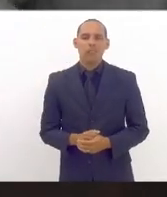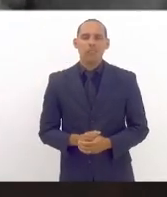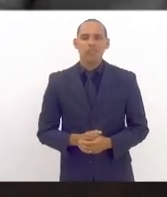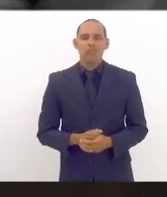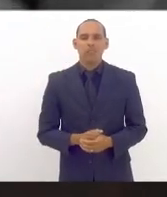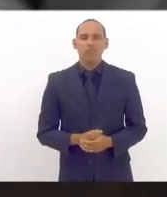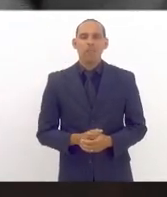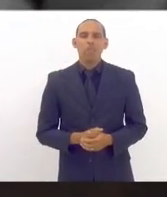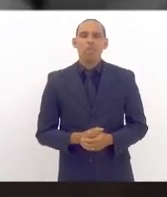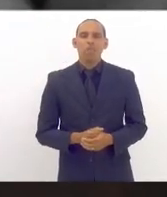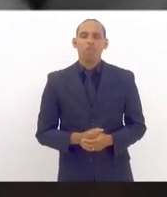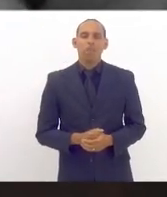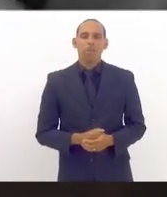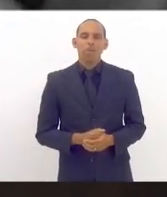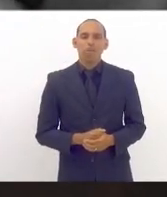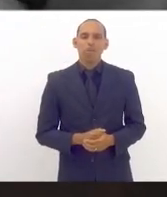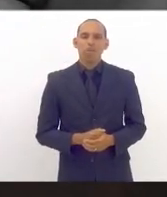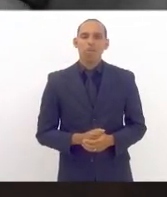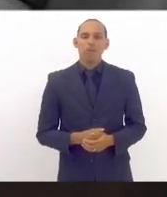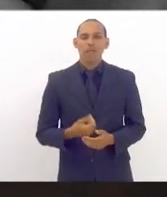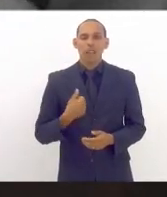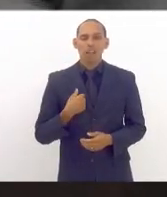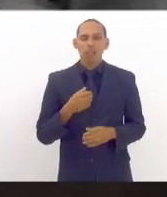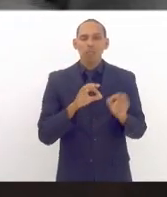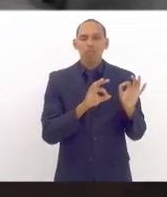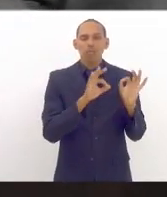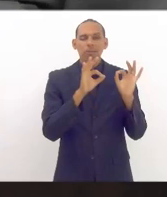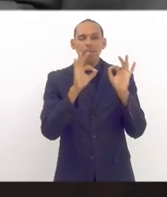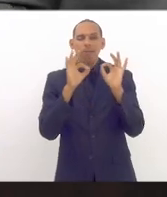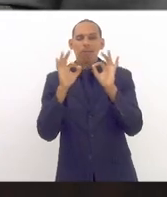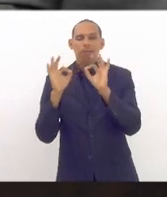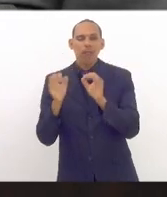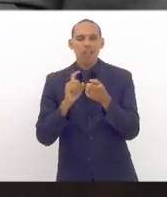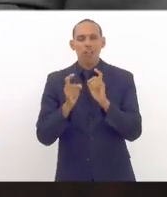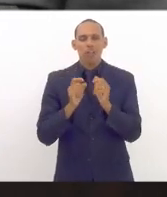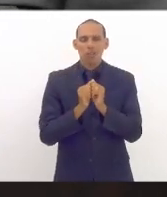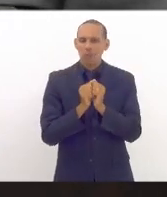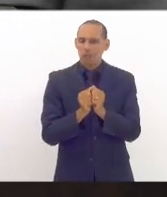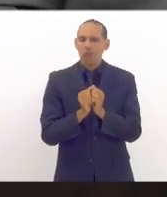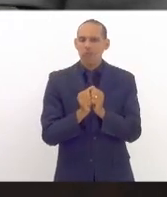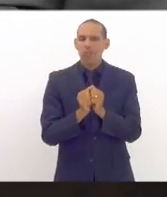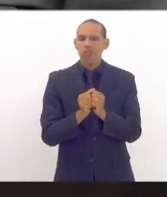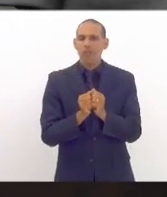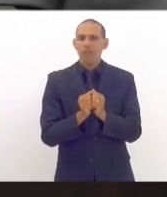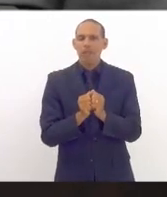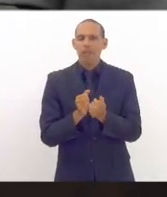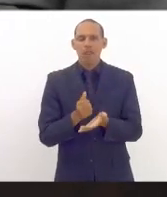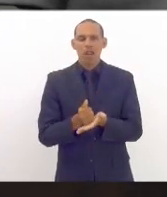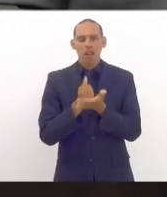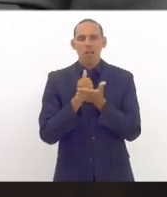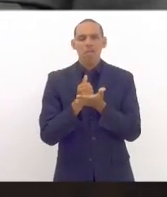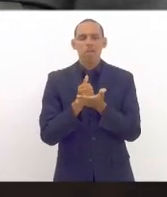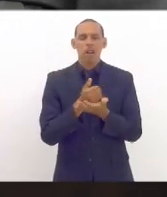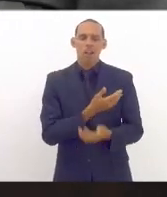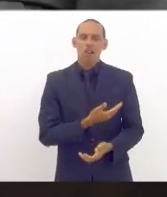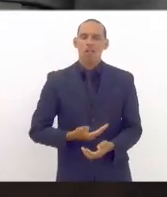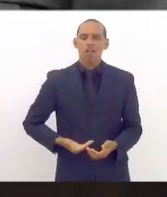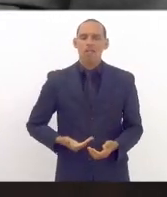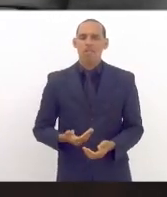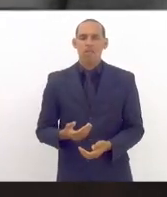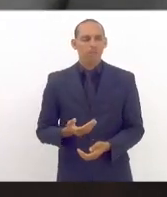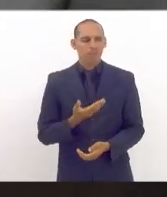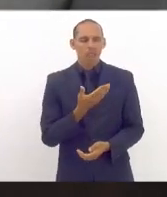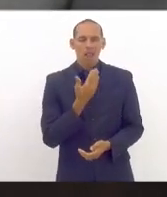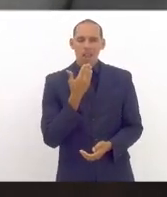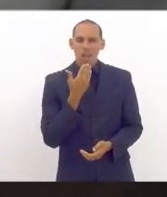e eu assisti a reunião do André com a base do governo que ele pediu que eu fosse se não fosse